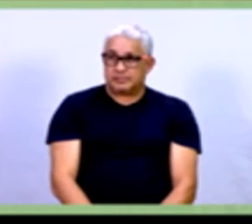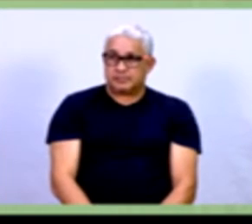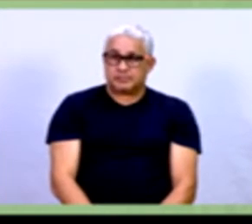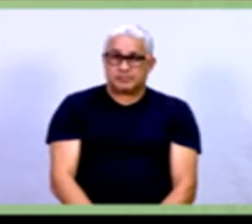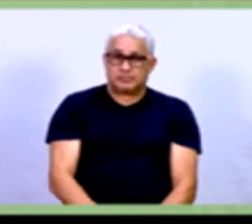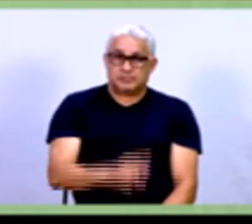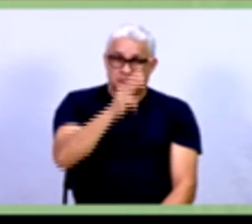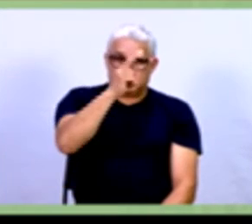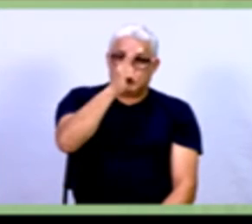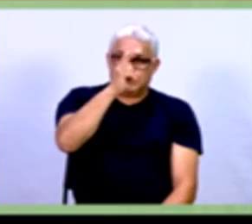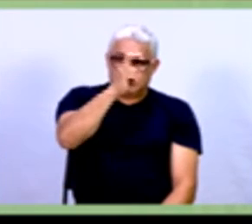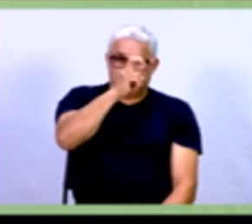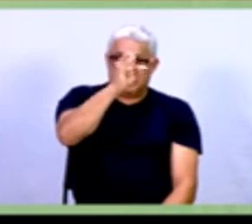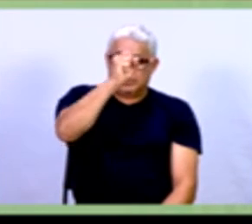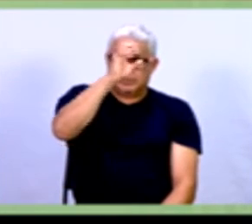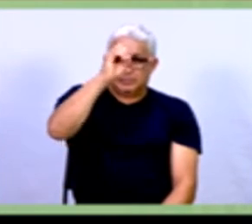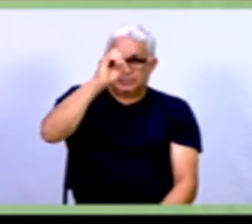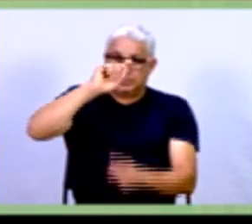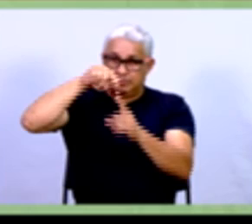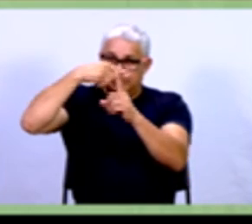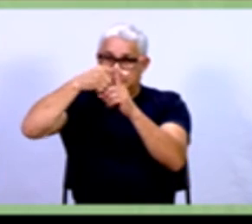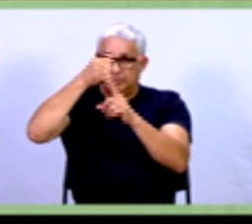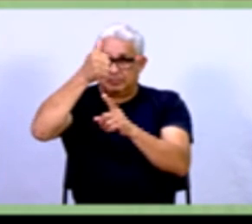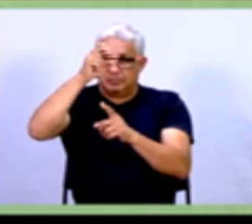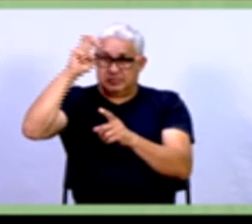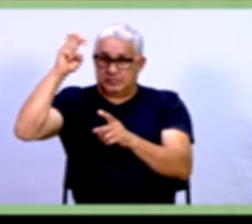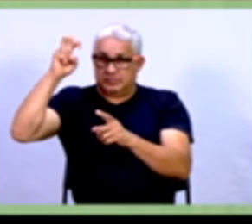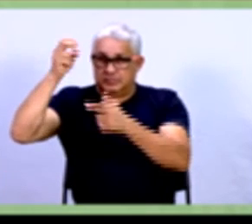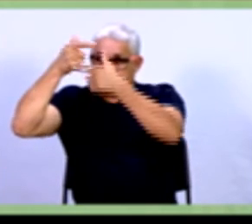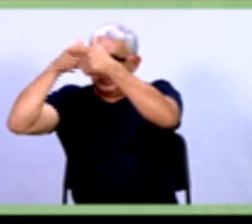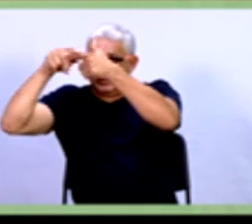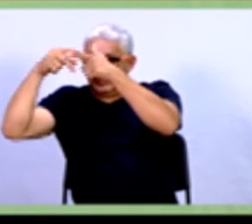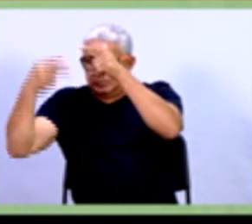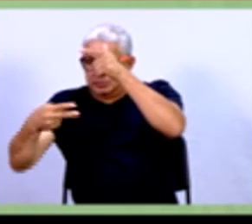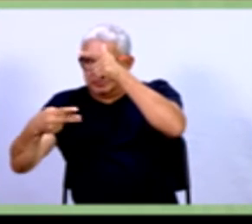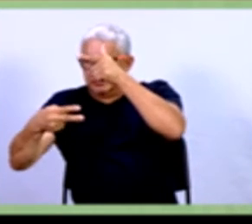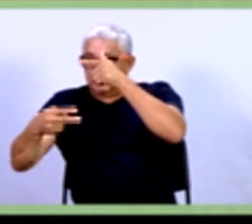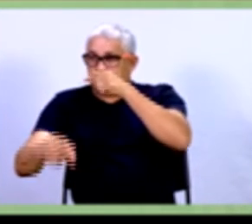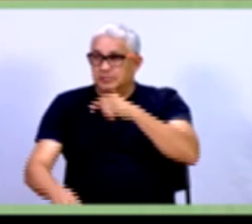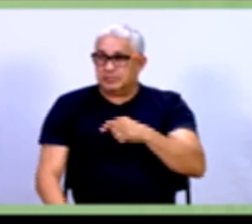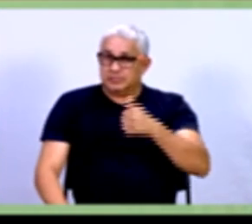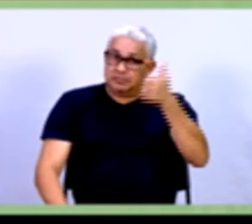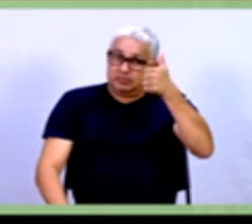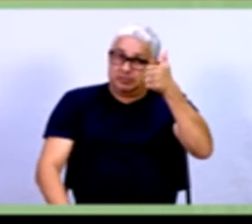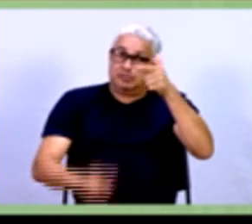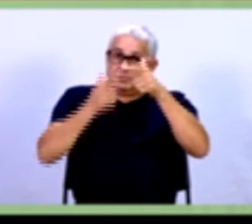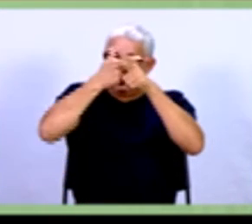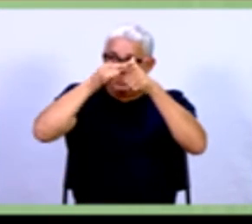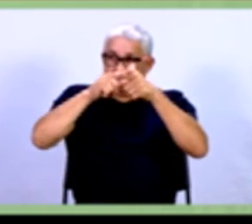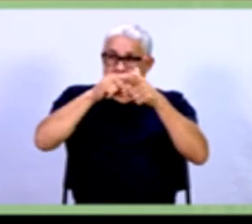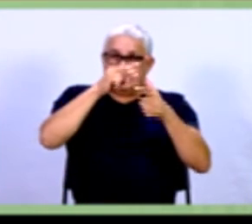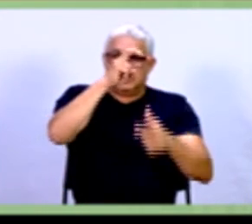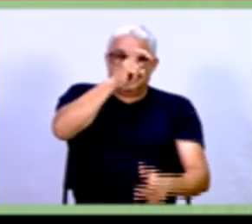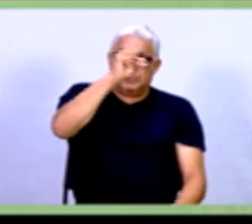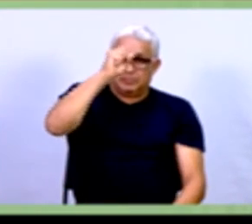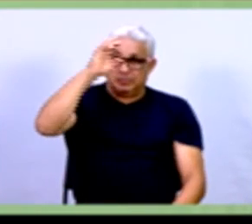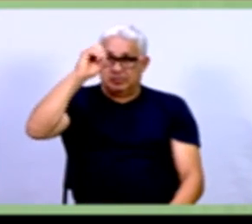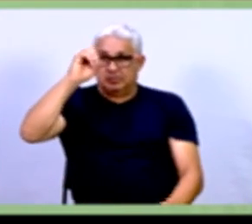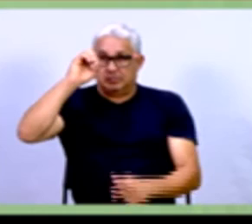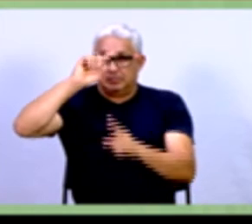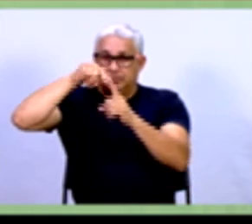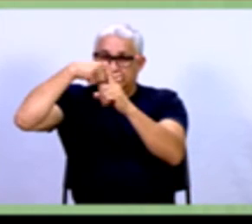580 mais 155 divididos por 2. Primeiro, a gente resolve essa divisão. Então, vai ficar 580